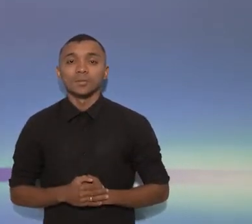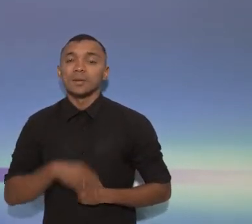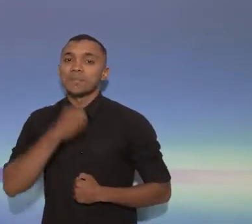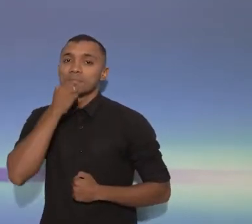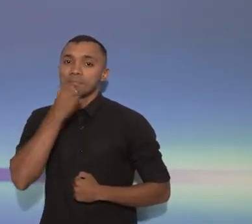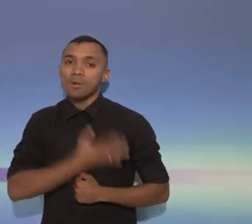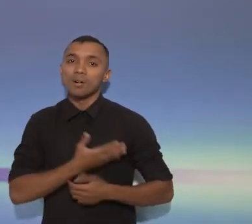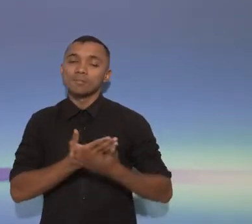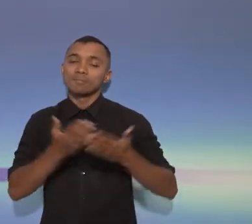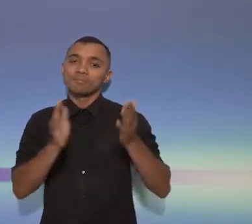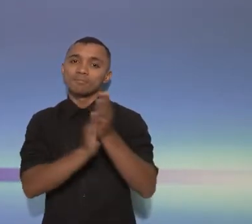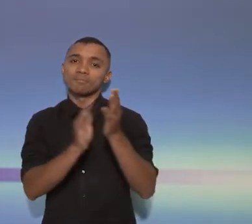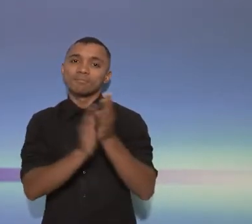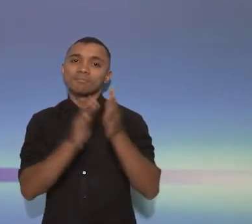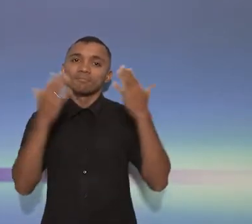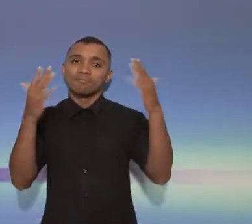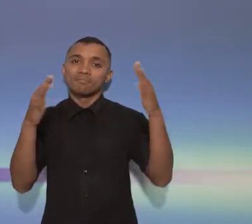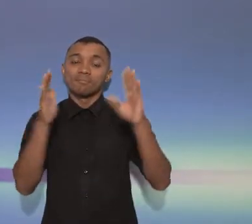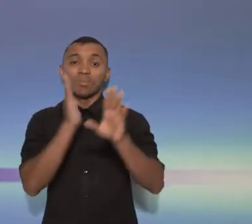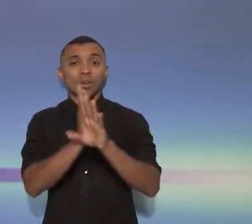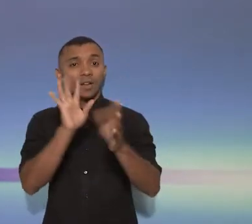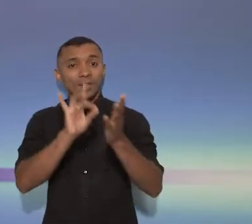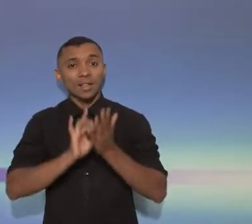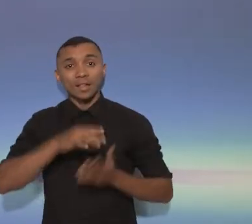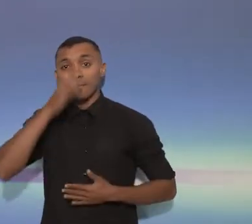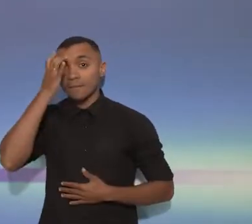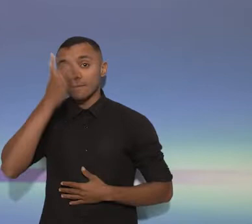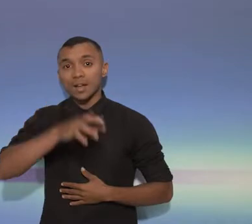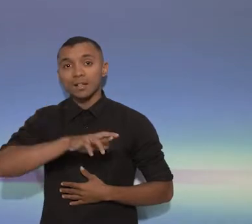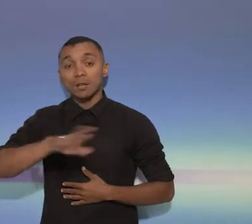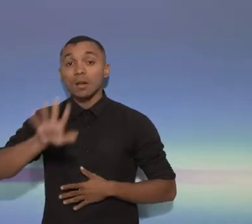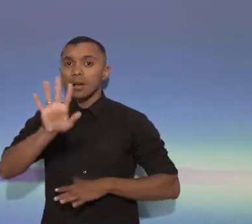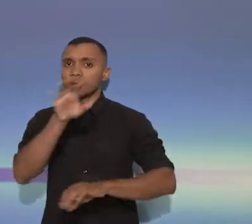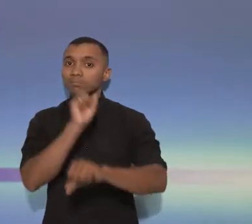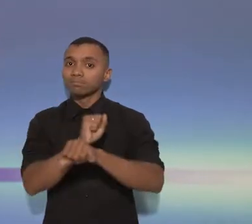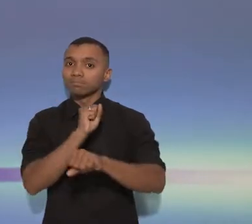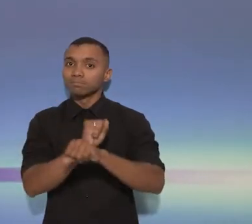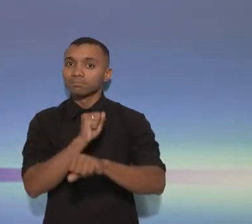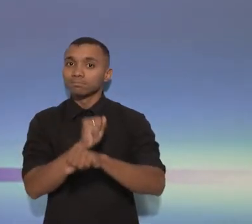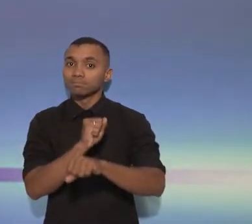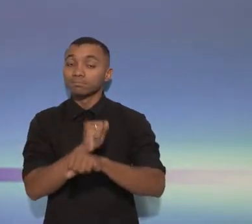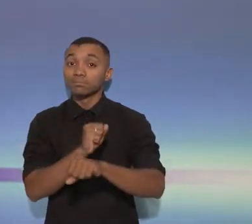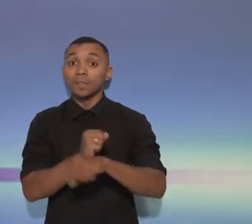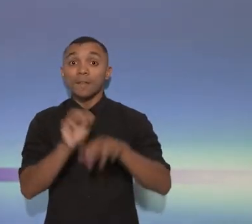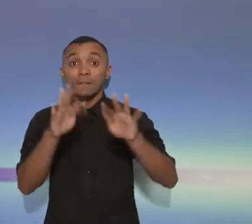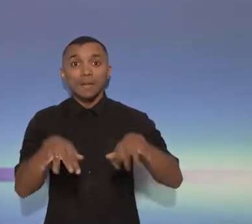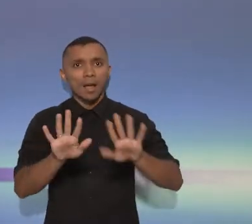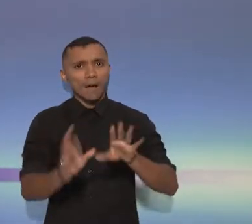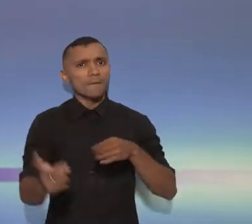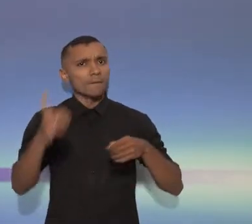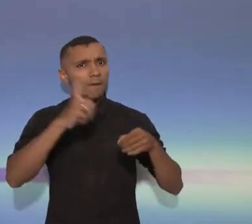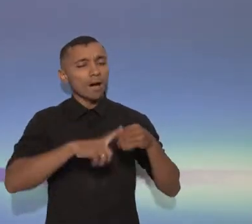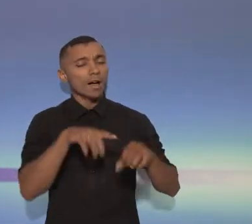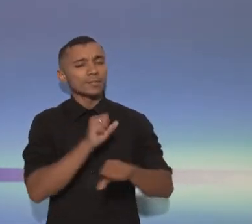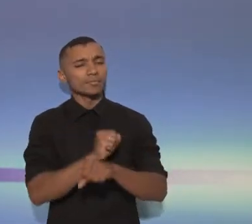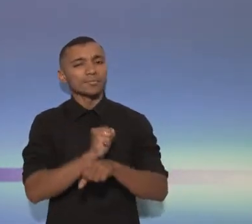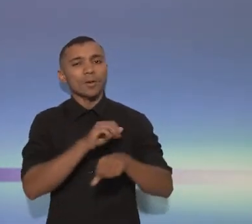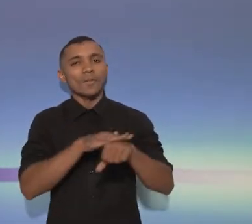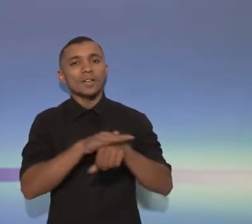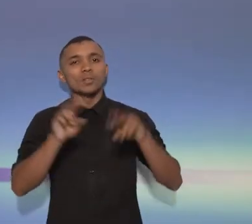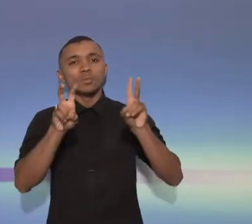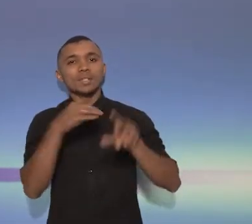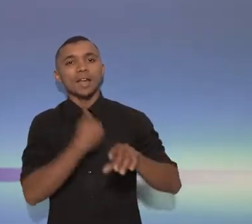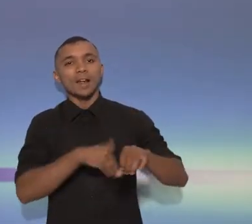trabalhos. Parabenizar, porque realmente não é fácil. O Plenário Esportivo vai encerrando aqui o primeiro bloco, mas a gente volta já para falar de Ceará